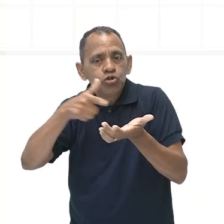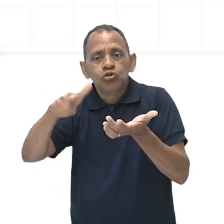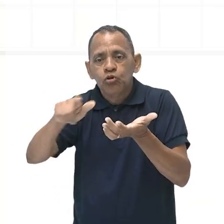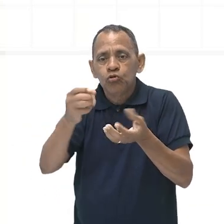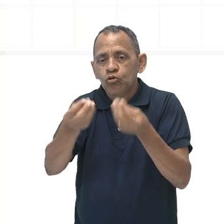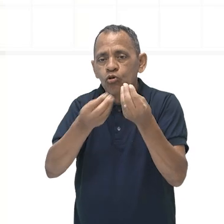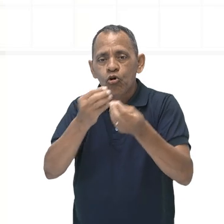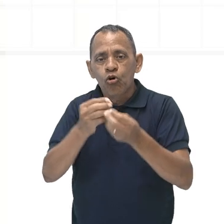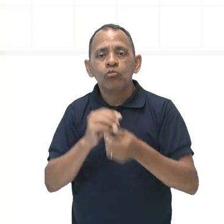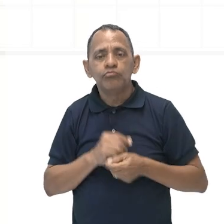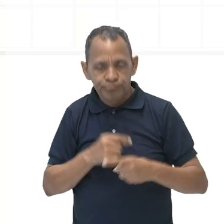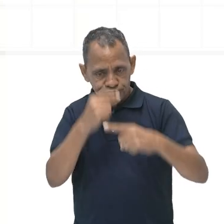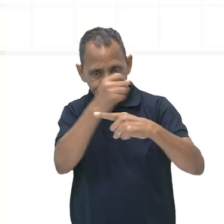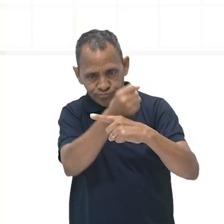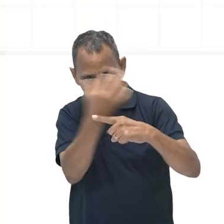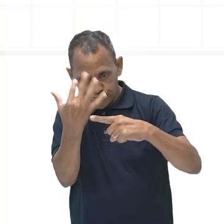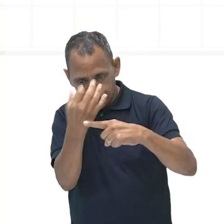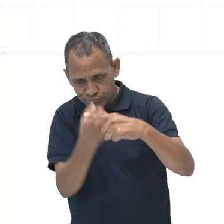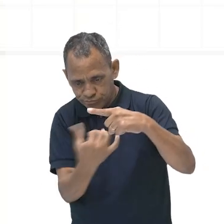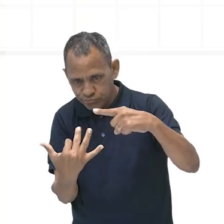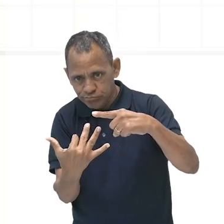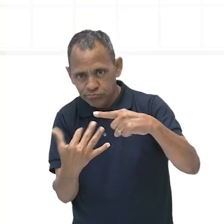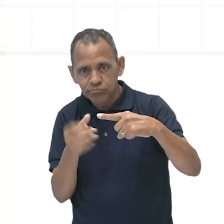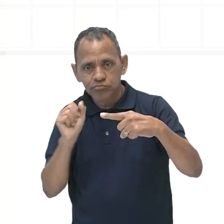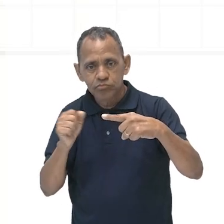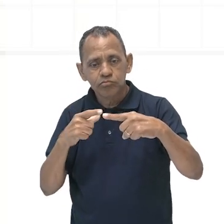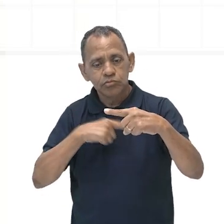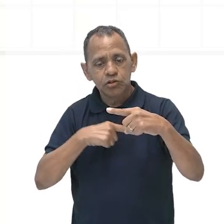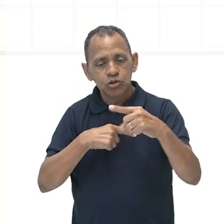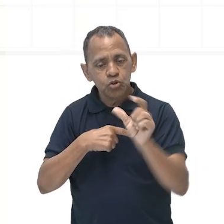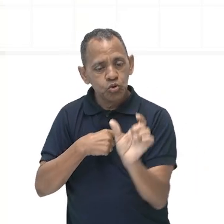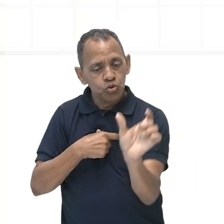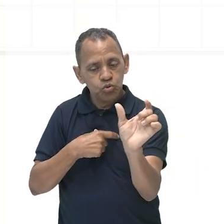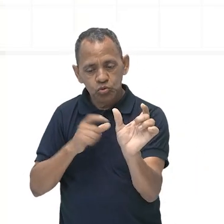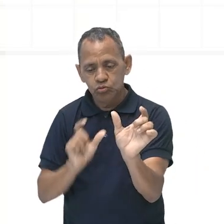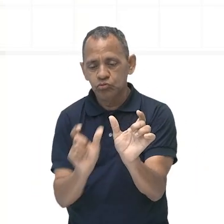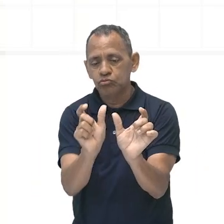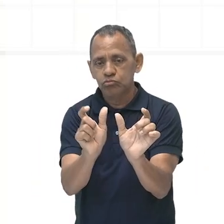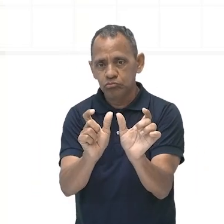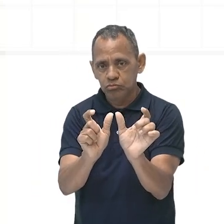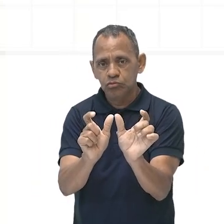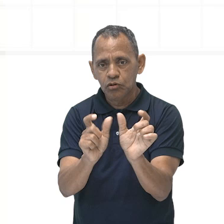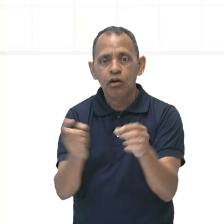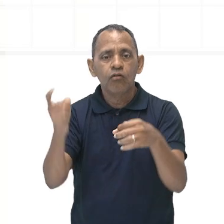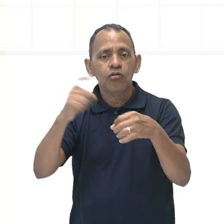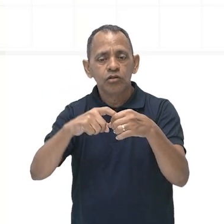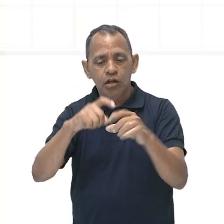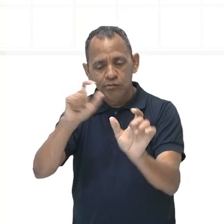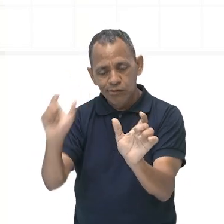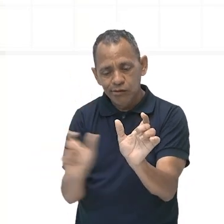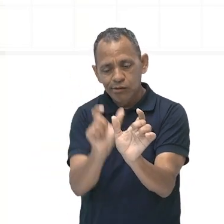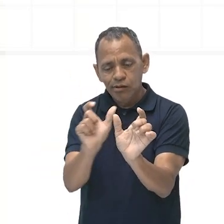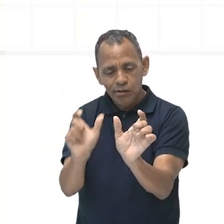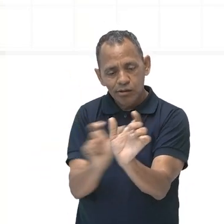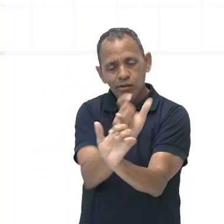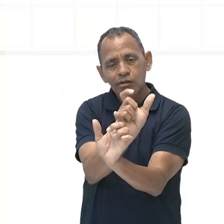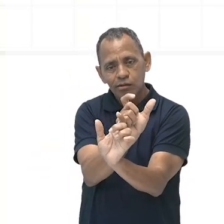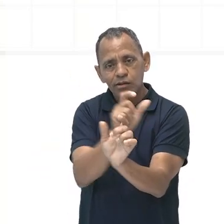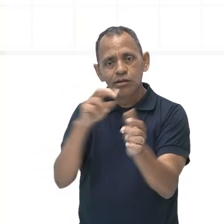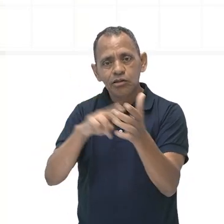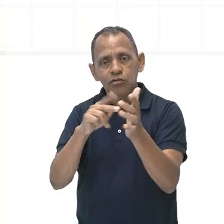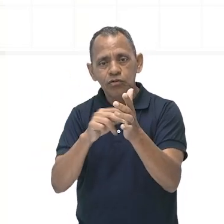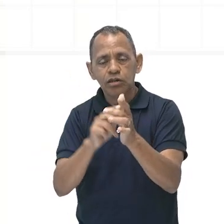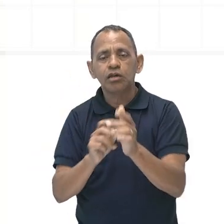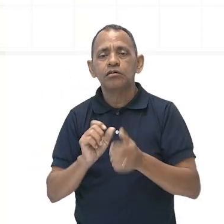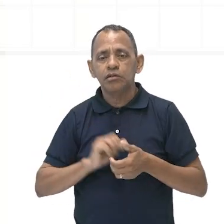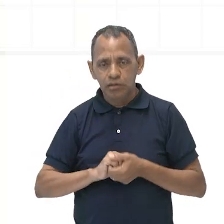uma fração, certo? Onde eu tenho 2 casas decimais, então a casa vai voltar 2 vezes, então significa que o meu denominador